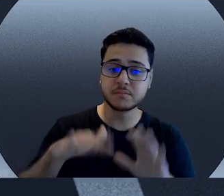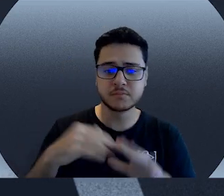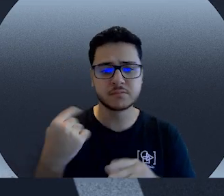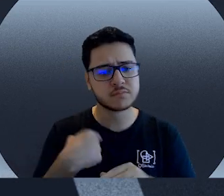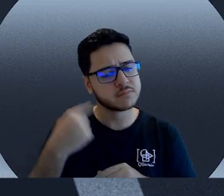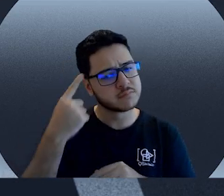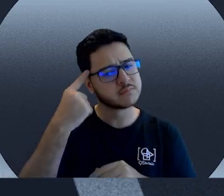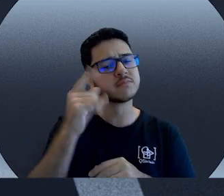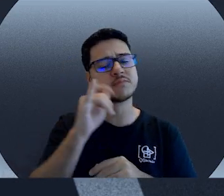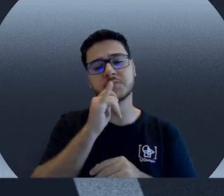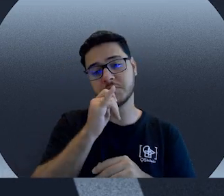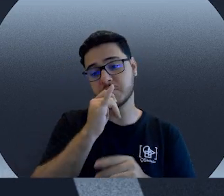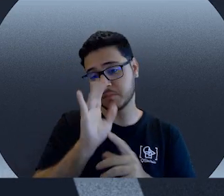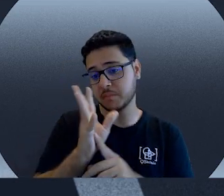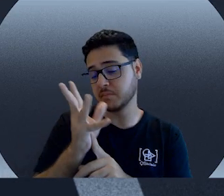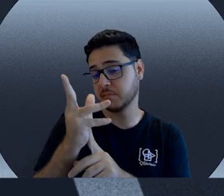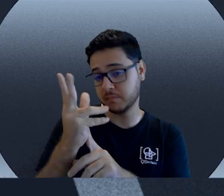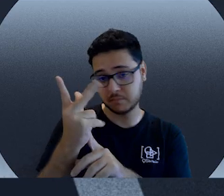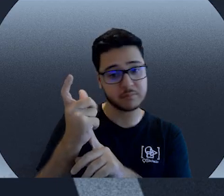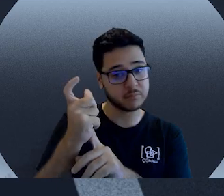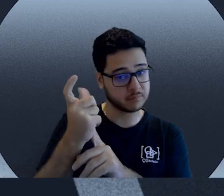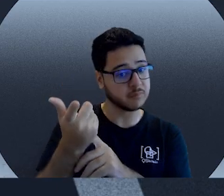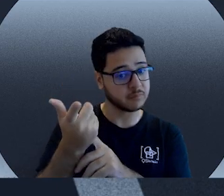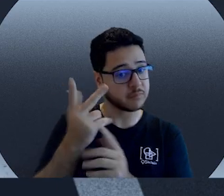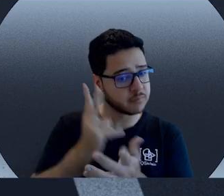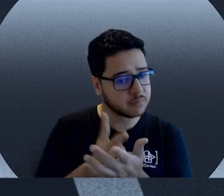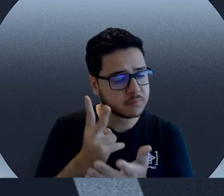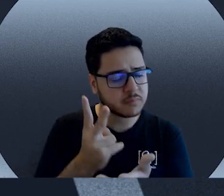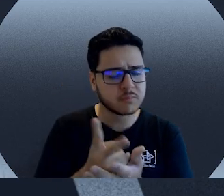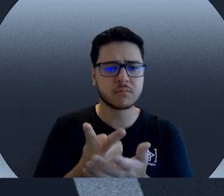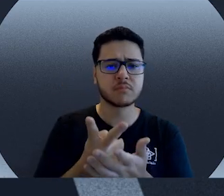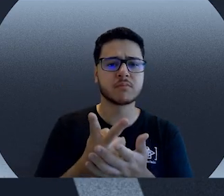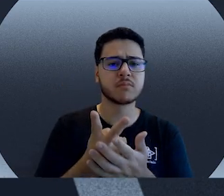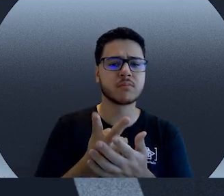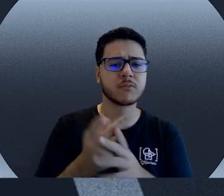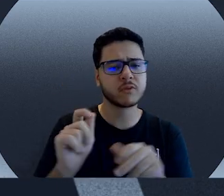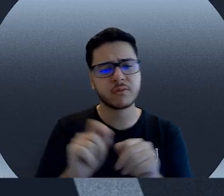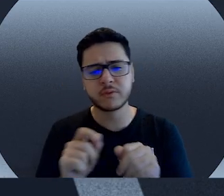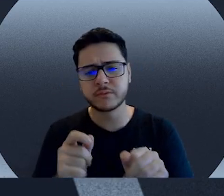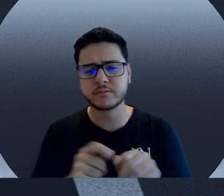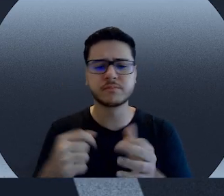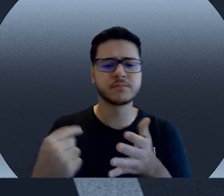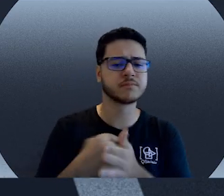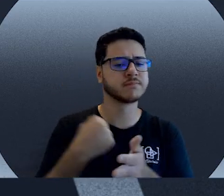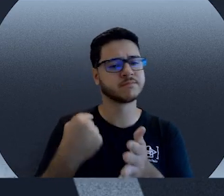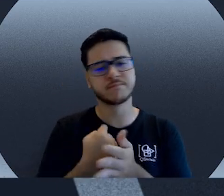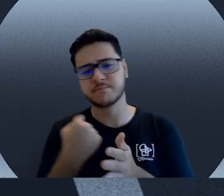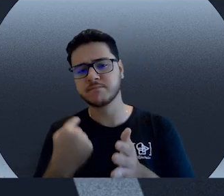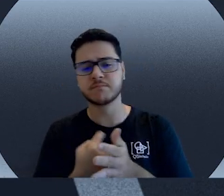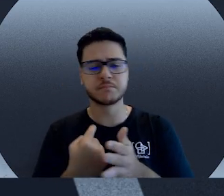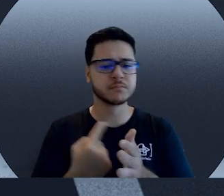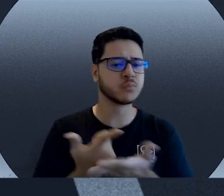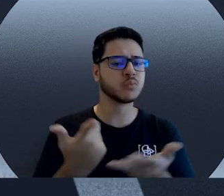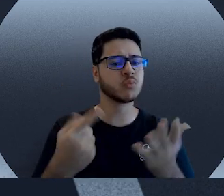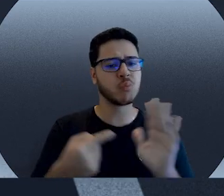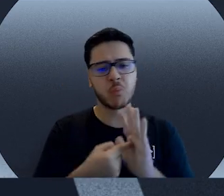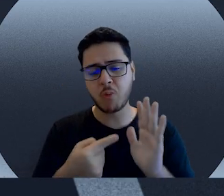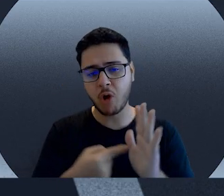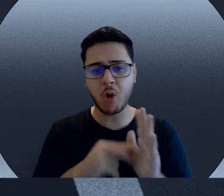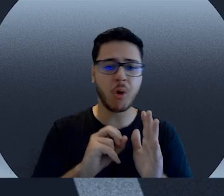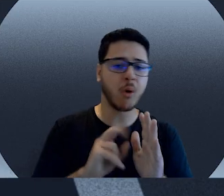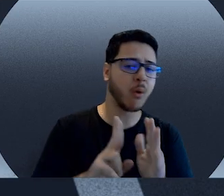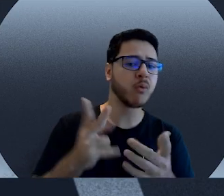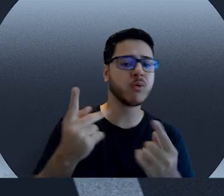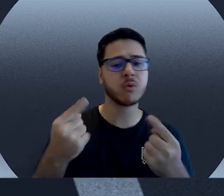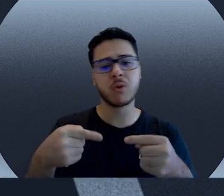pensar a arte sempre, claro, né, como um movimento de indagação, de provocação, como um movimento